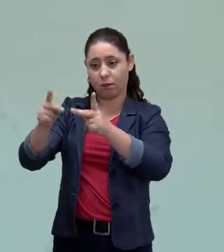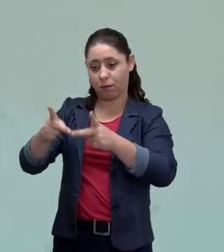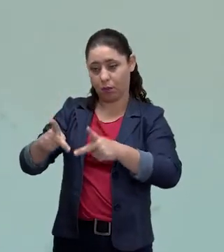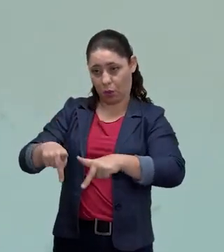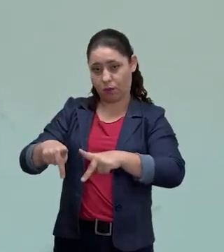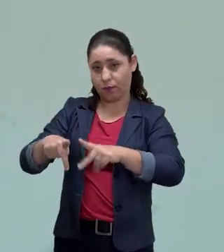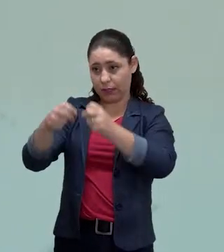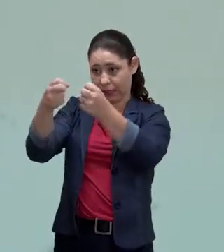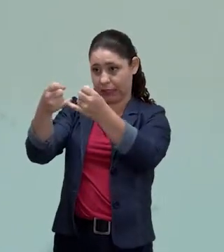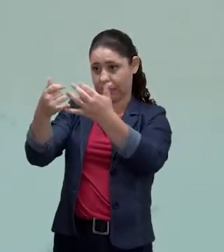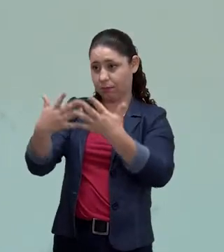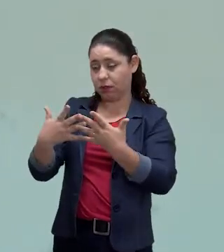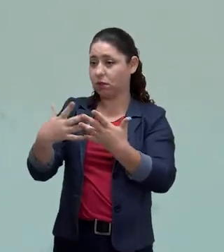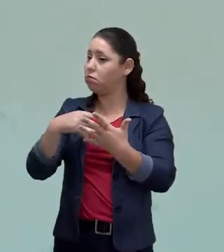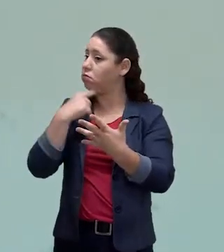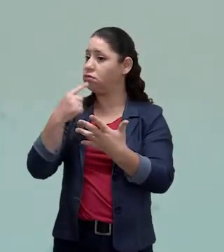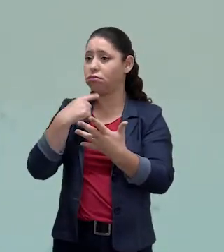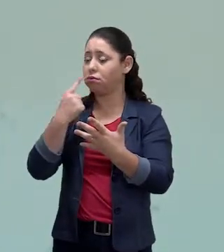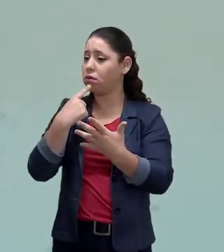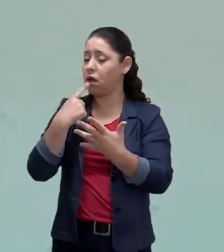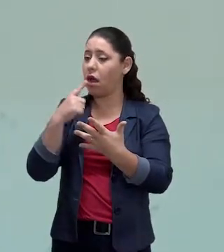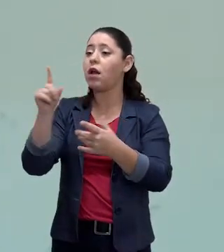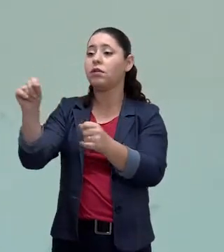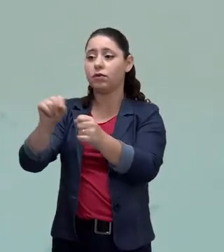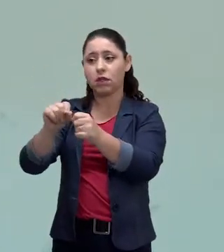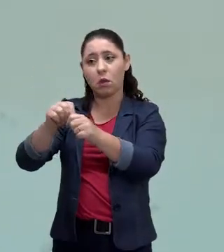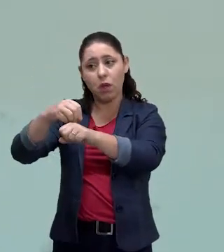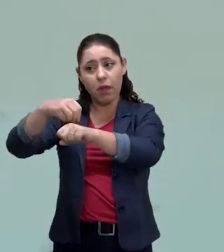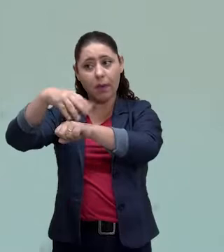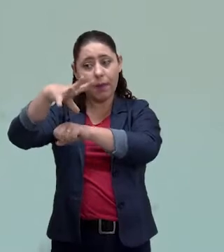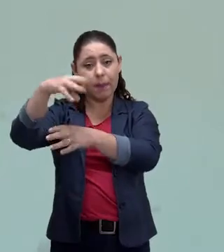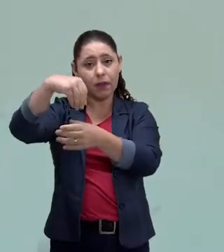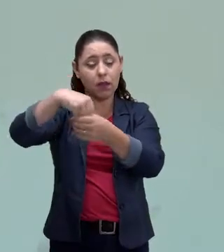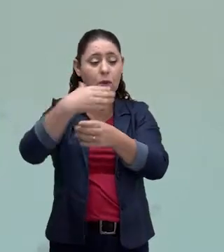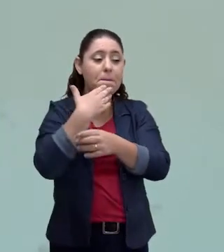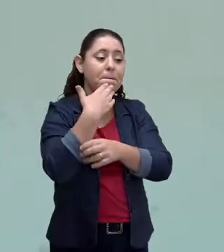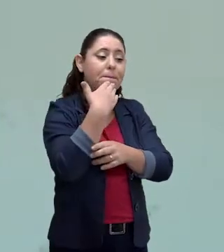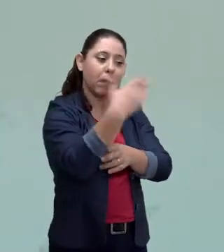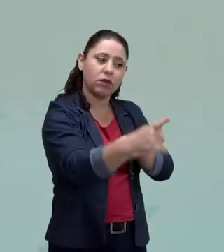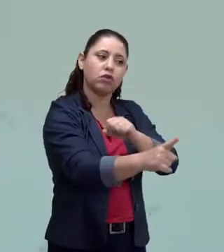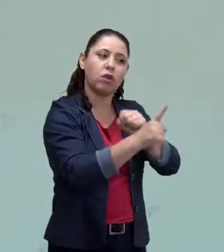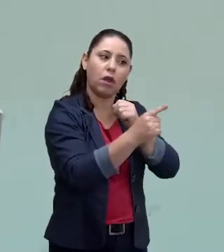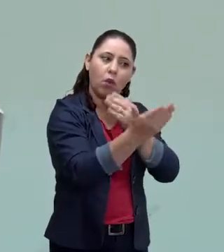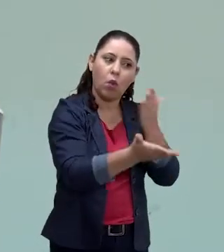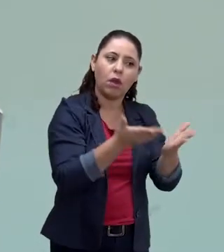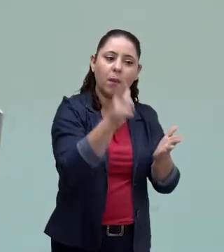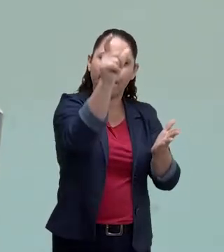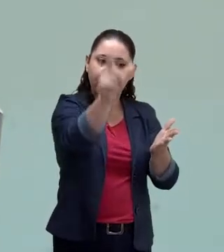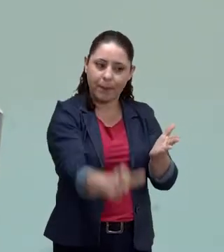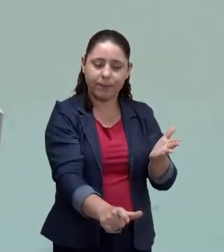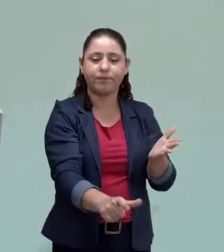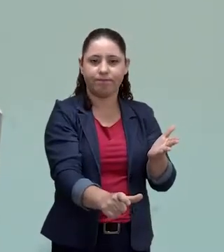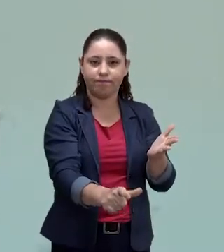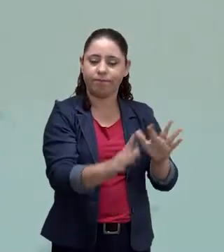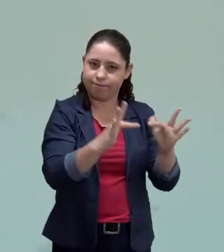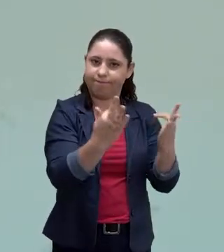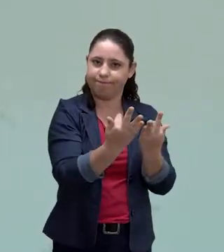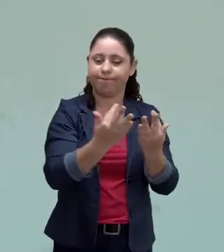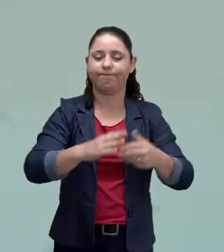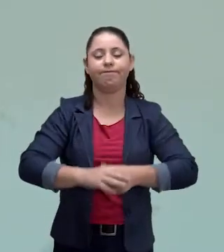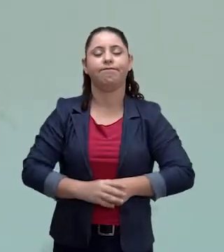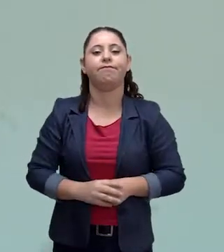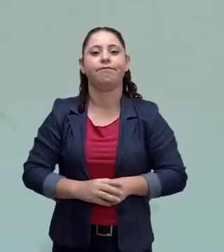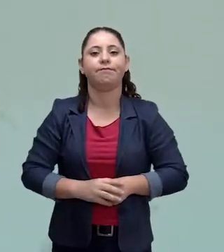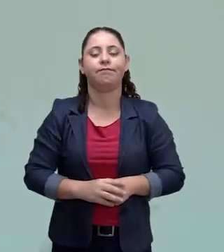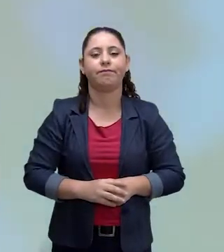Pública, relata o caso e nós fazemos um encaminhamento interno solicitando o atendimento para aquele paciente ou para aquela